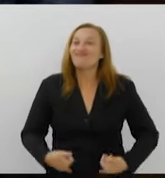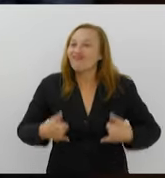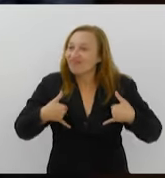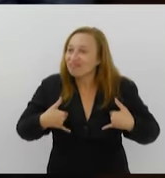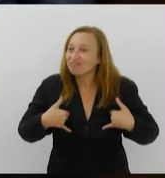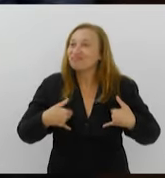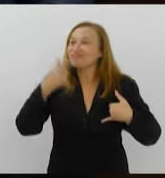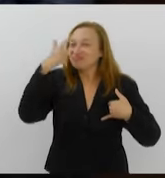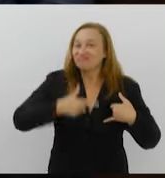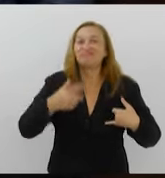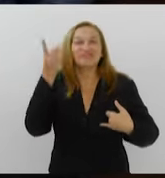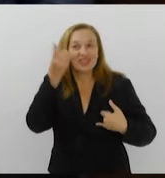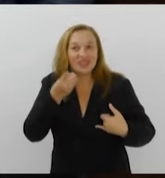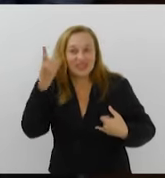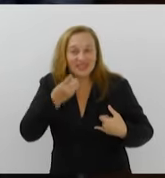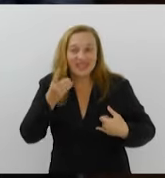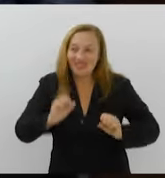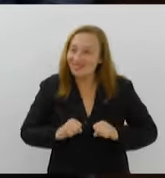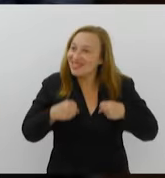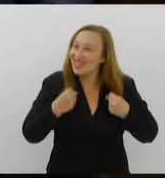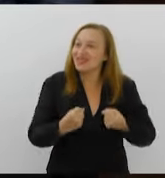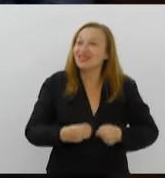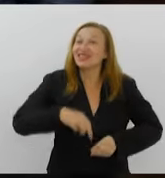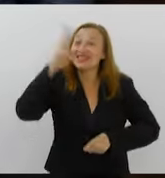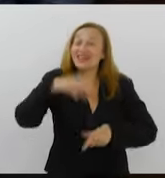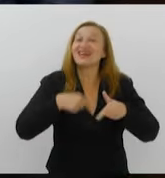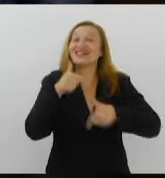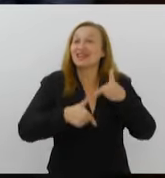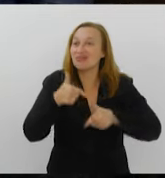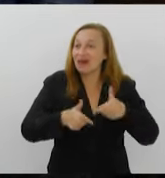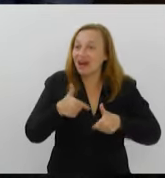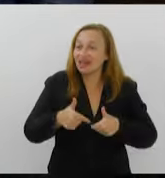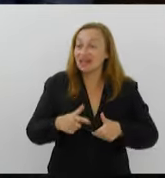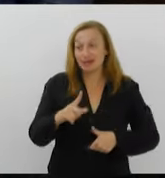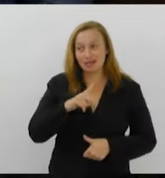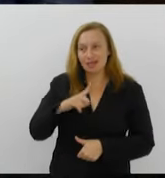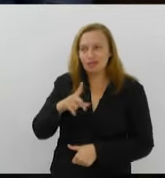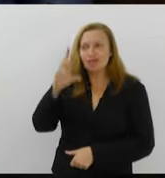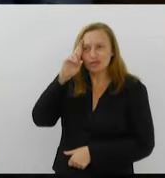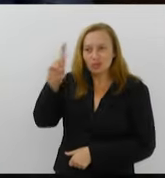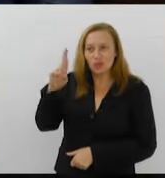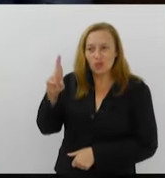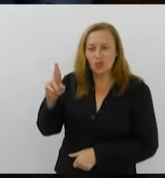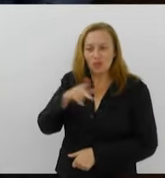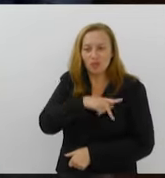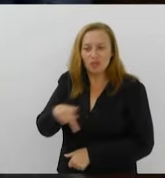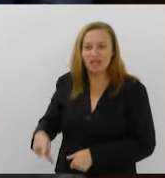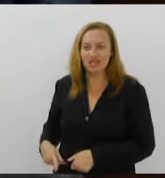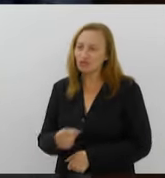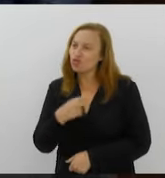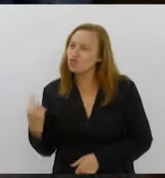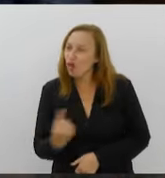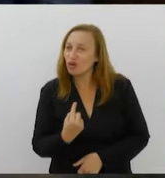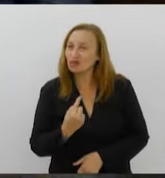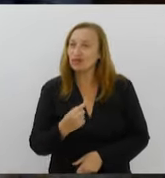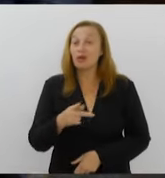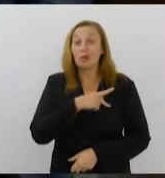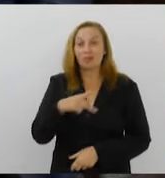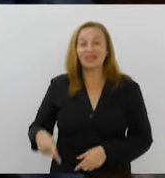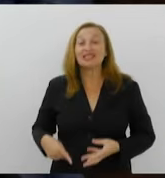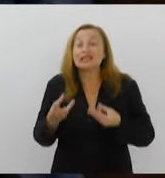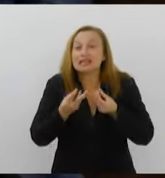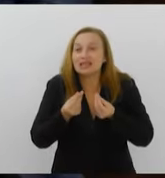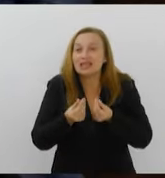ser deputado e de estar defendendo quem trabalha aqui e tendo o senhor como nosso presidente, um presidente